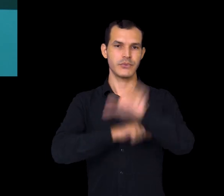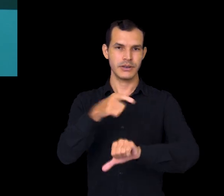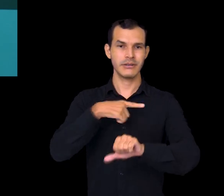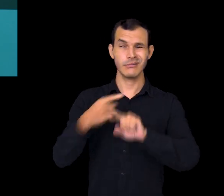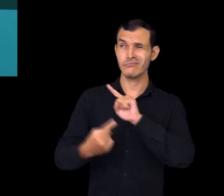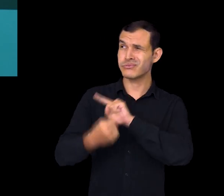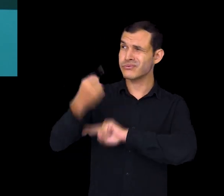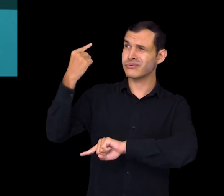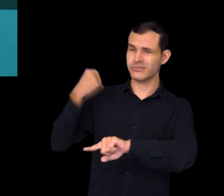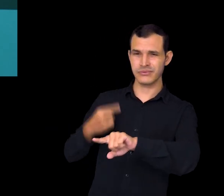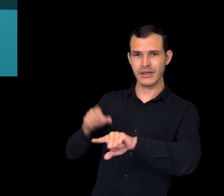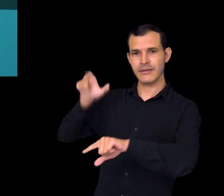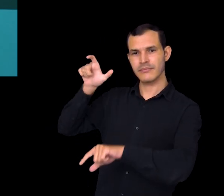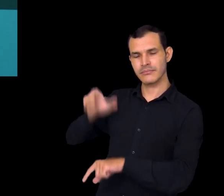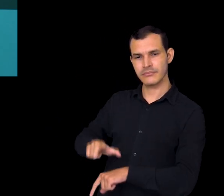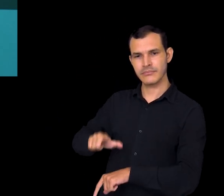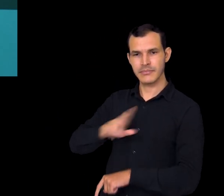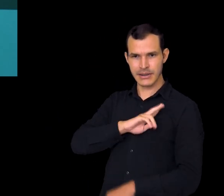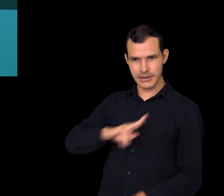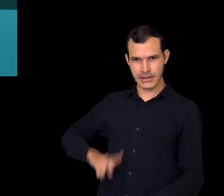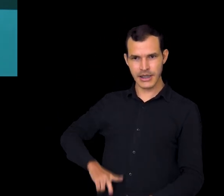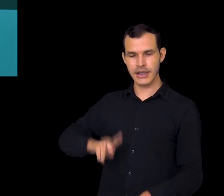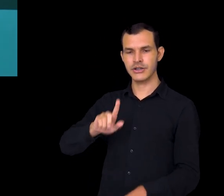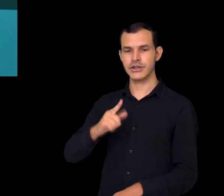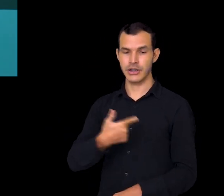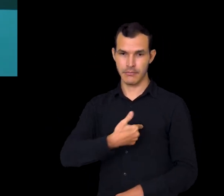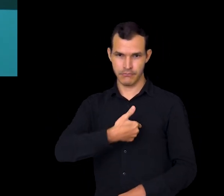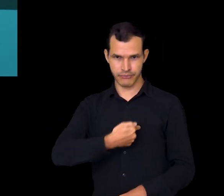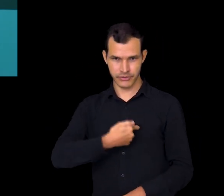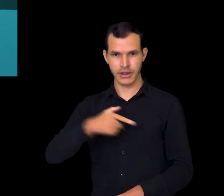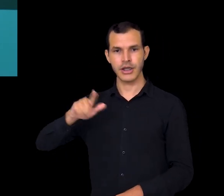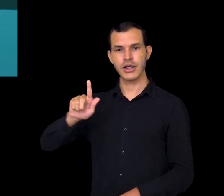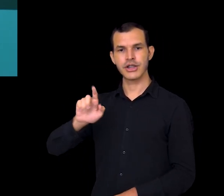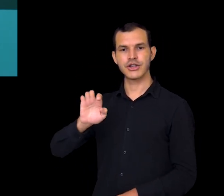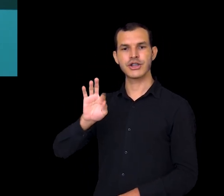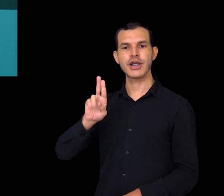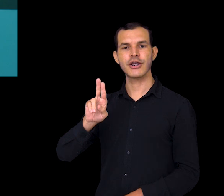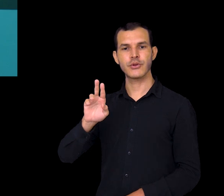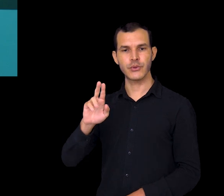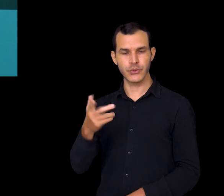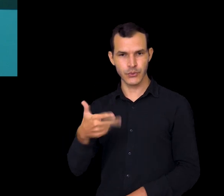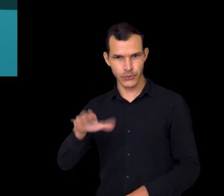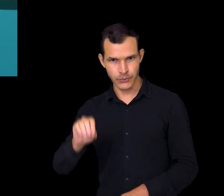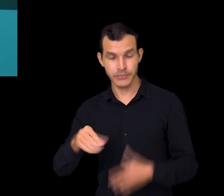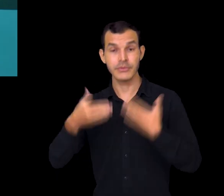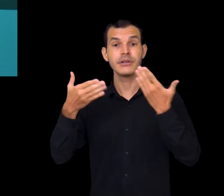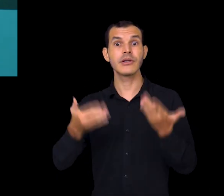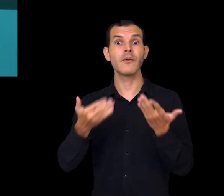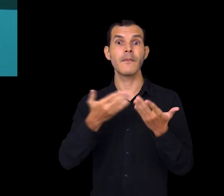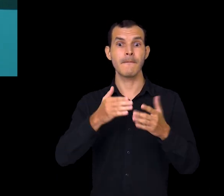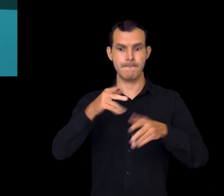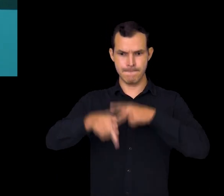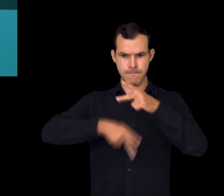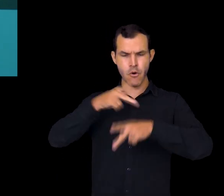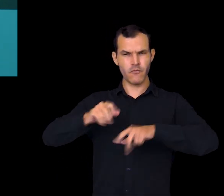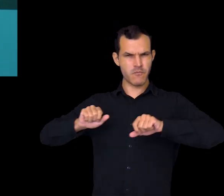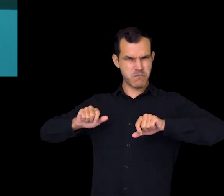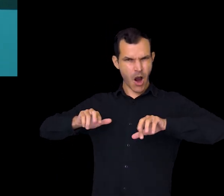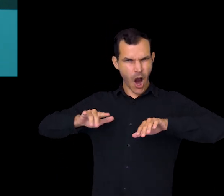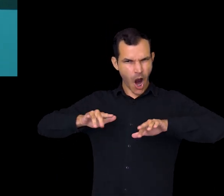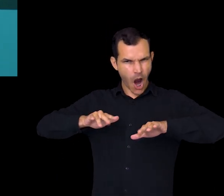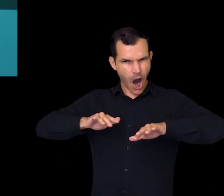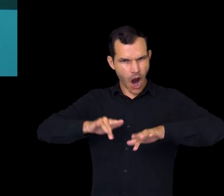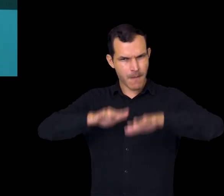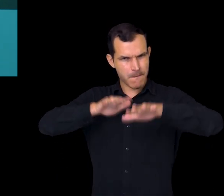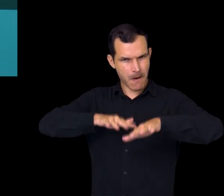fazer um reequilíbrio nisso. E houve uma reação muito forte do povo, e o povo invadiu aquilo ali, e invadia sempre para se manifestar, mas invadiu de uma